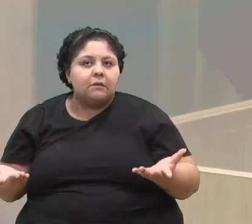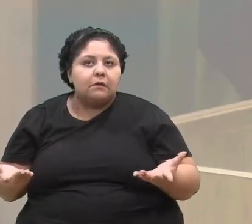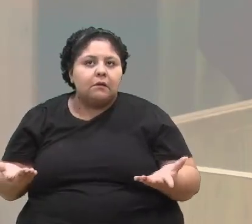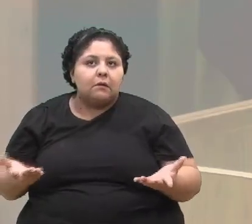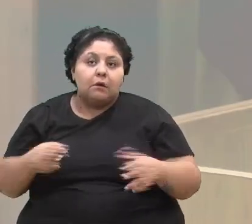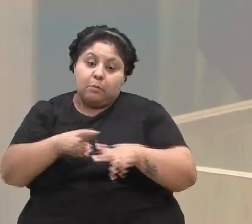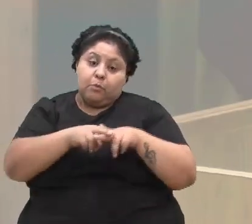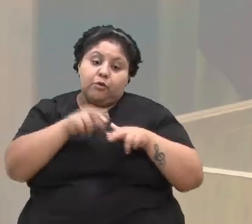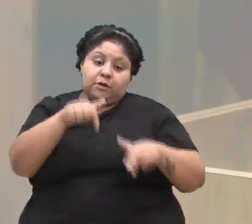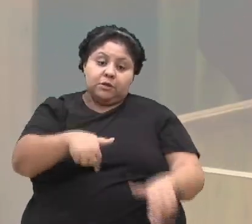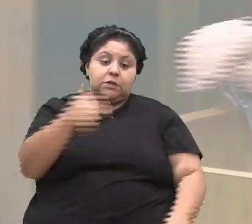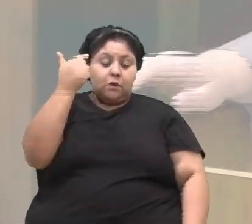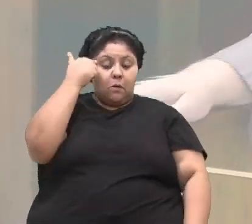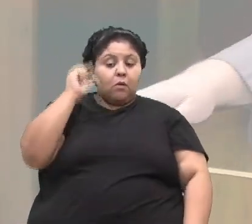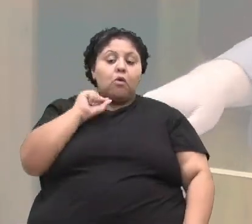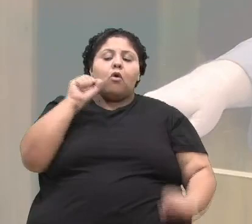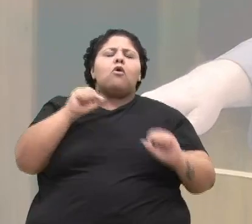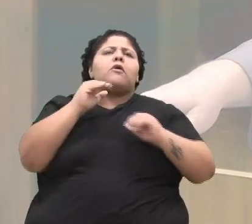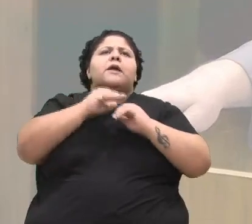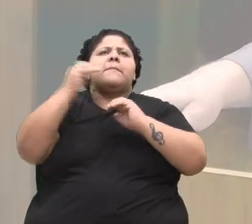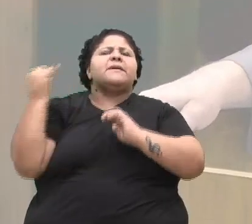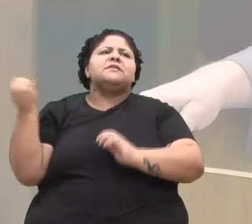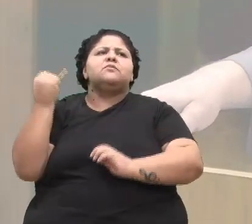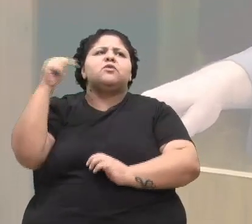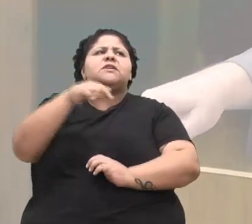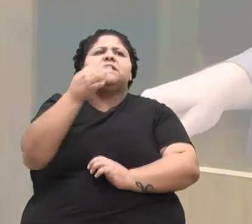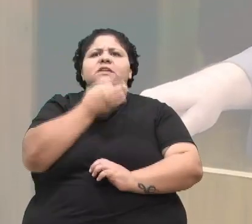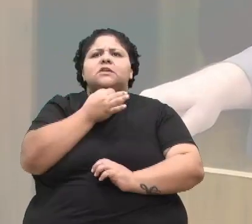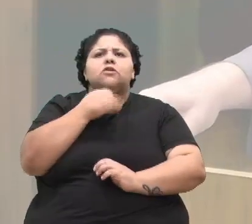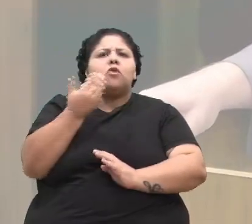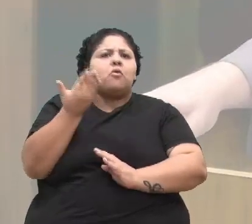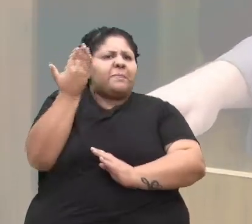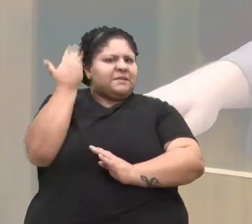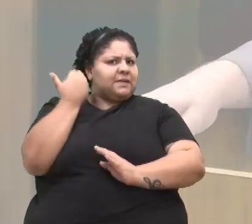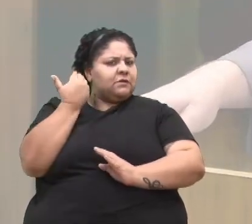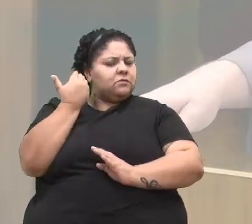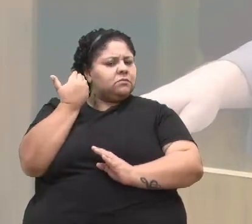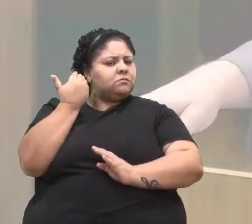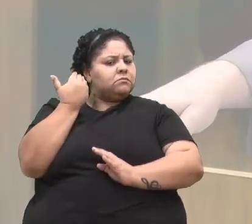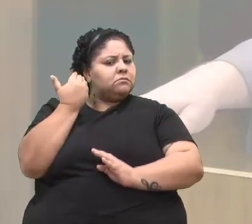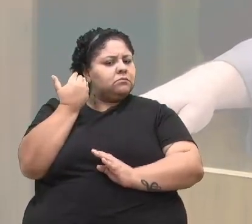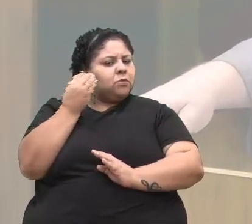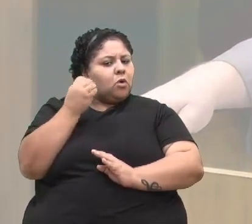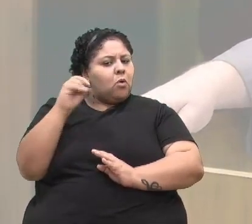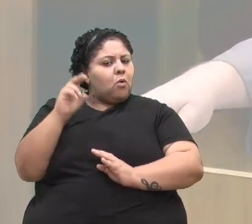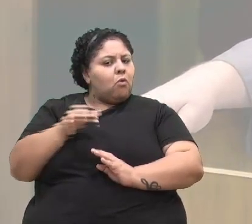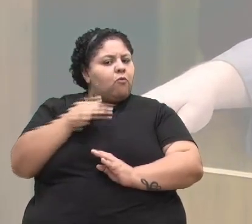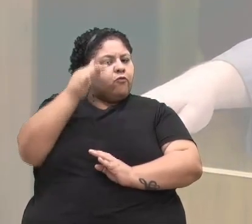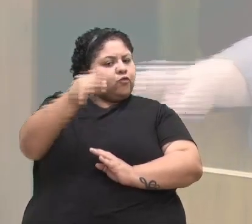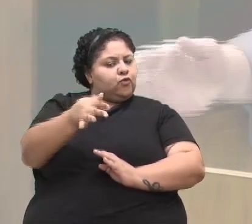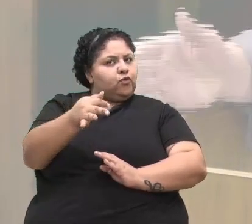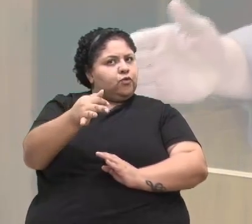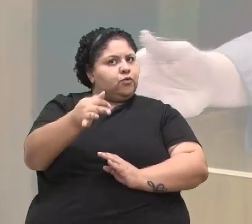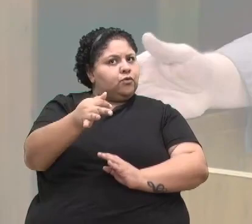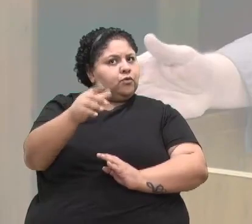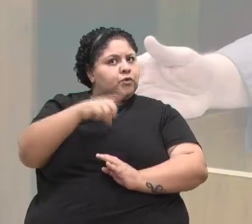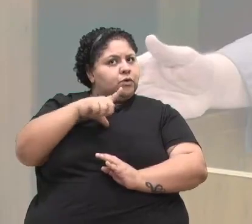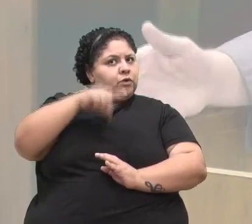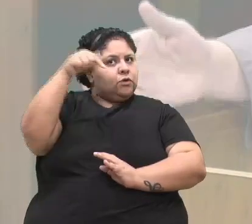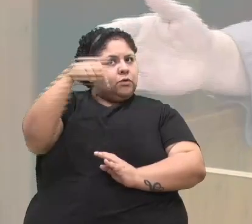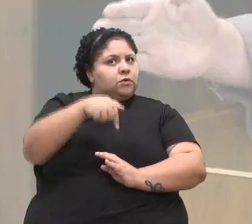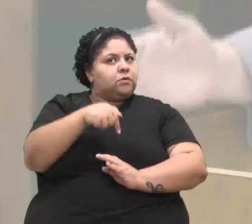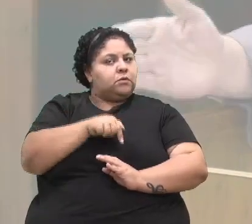assim, o que é mais importante para Caxias? O passado ou o futuro? Temos aqui